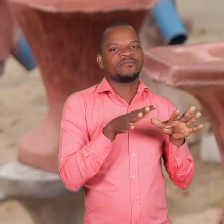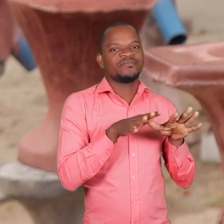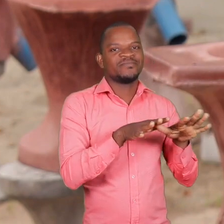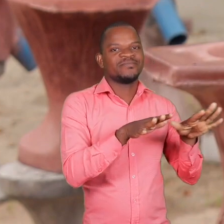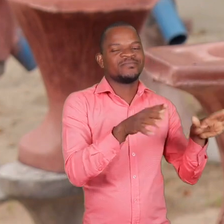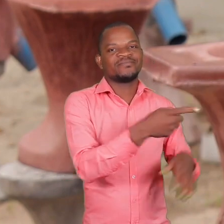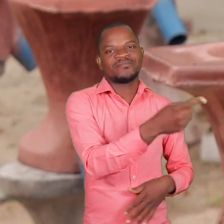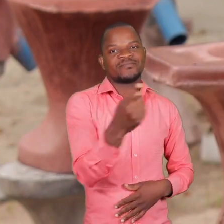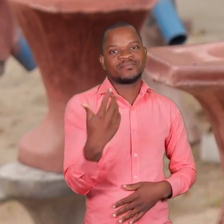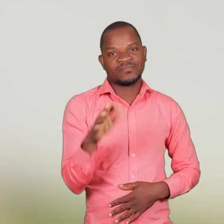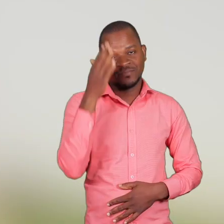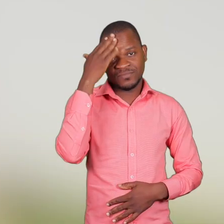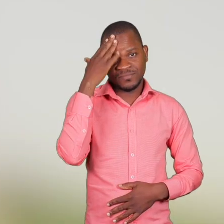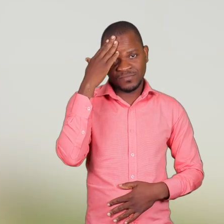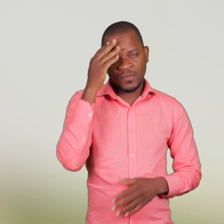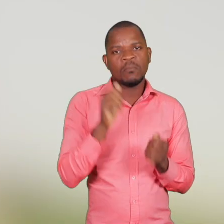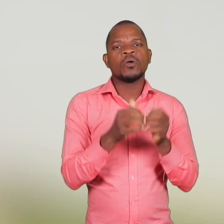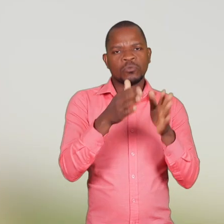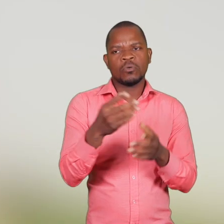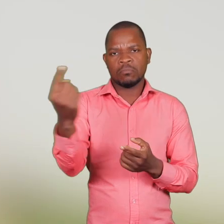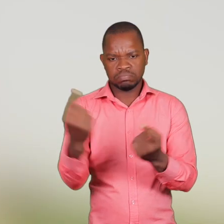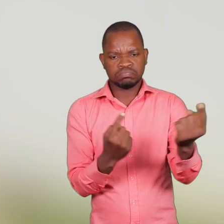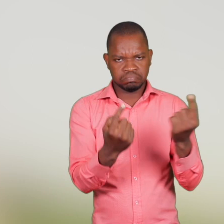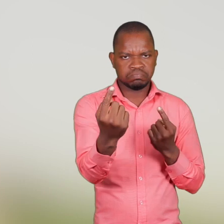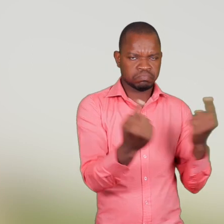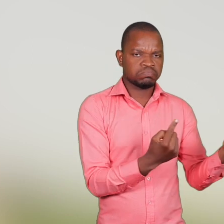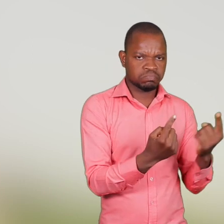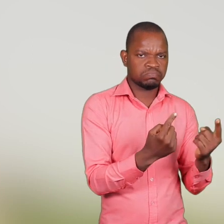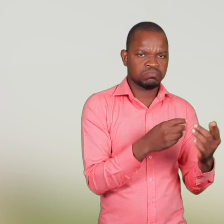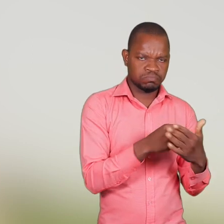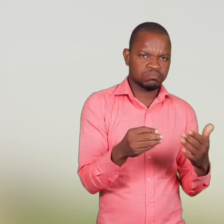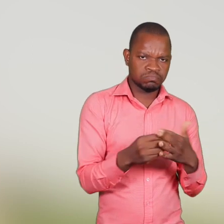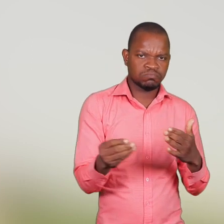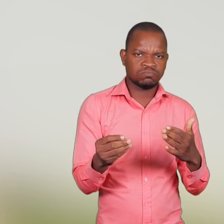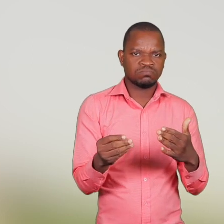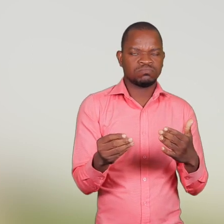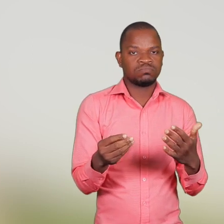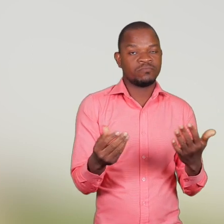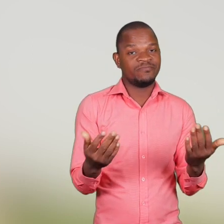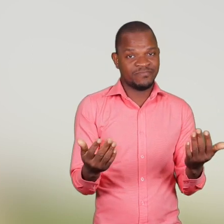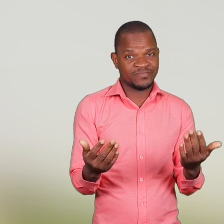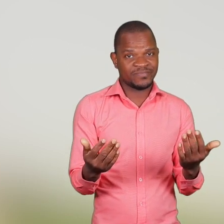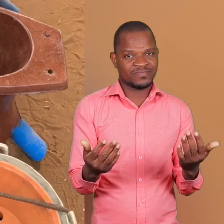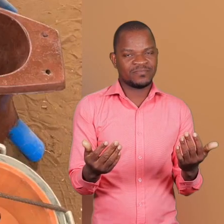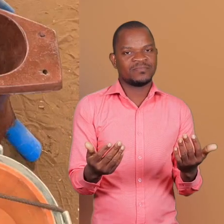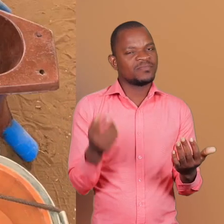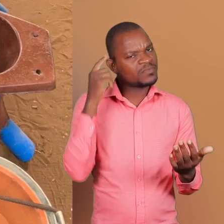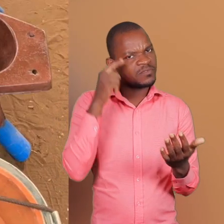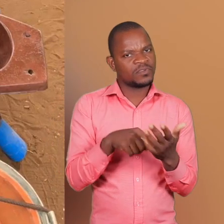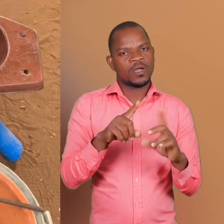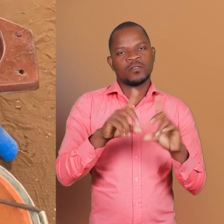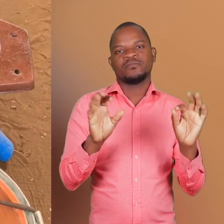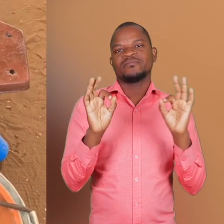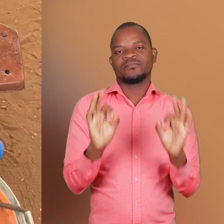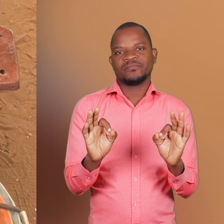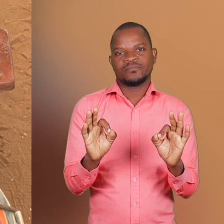difundido. E agora as pessoas vêm mesmo para aqui, para São Mato, carregam as pias nas cabeças e compram, então. E são mais senhoras